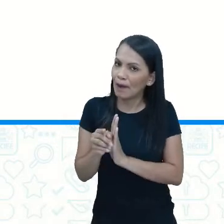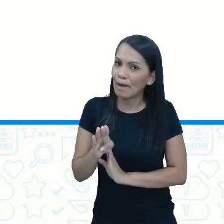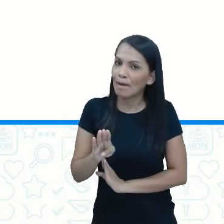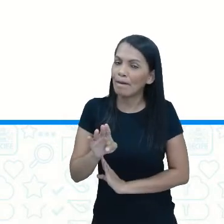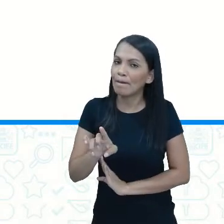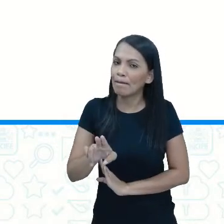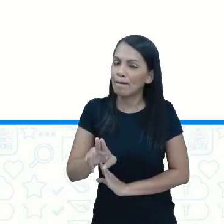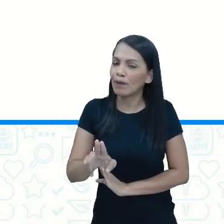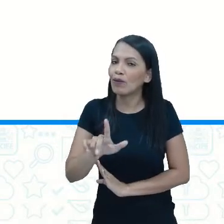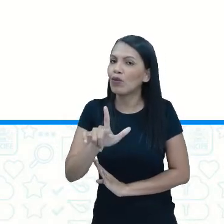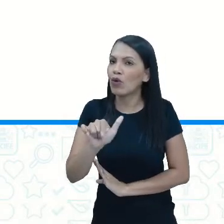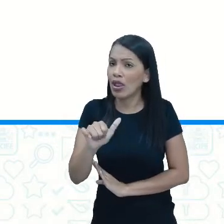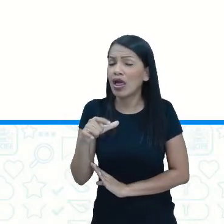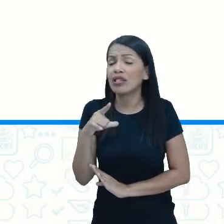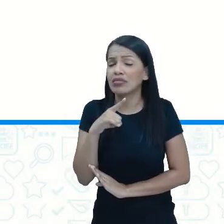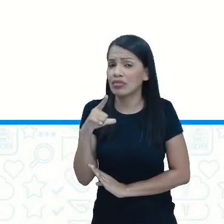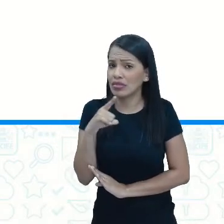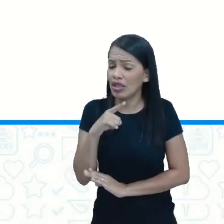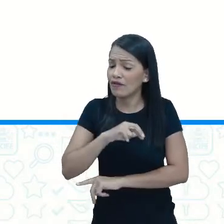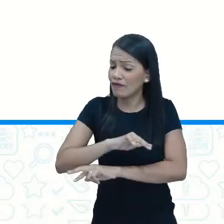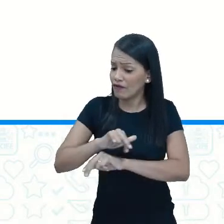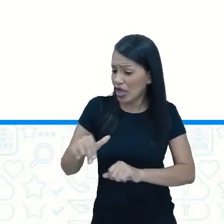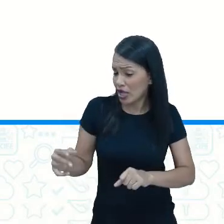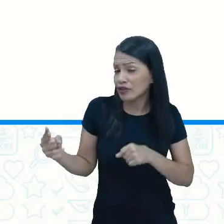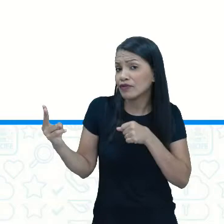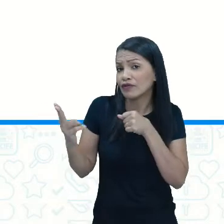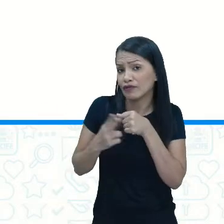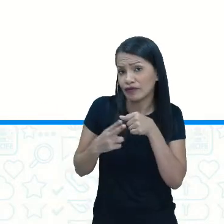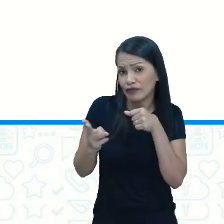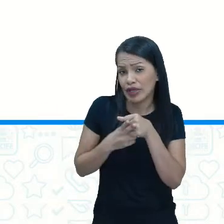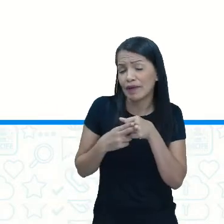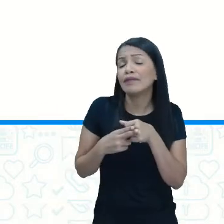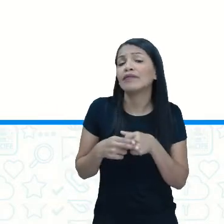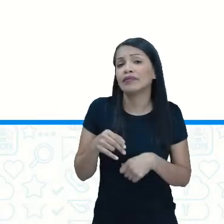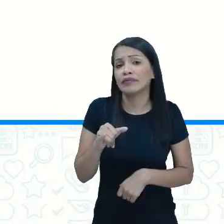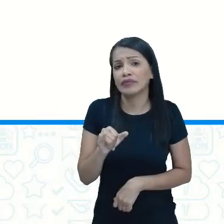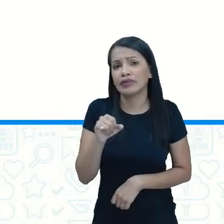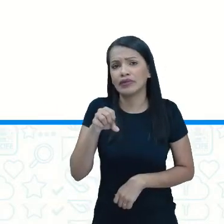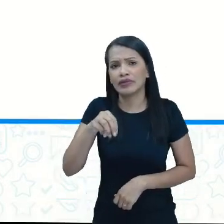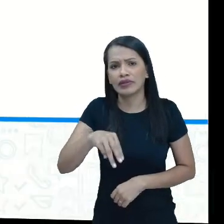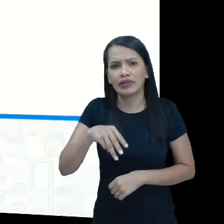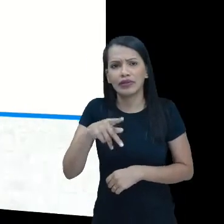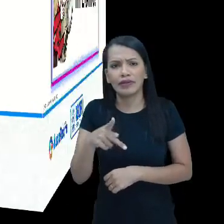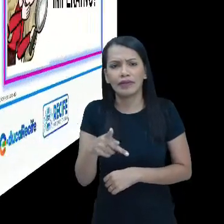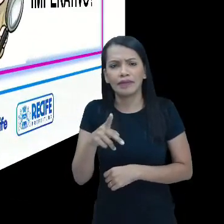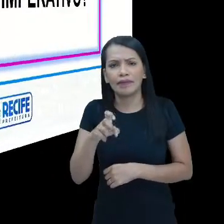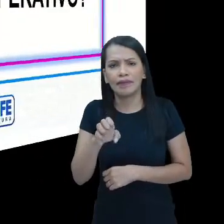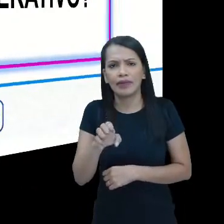tem vários verbos no imperativo. Tem várias ordens, tá certo?